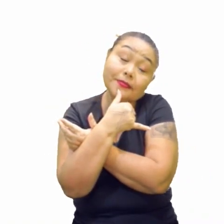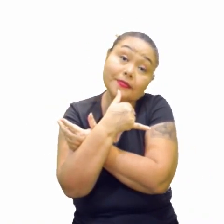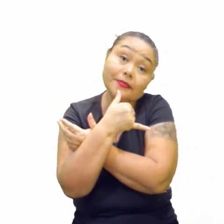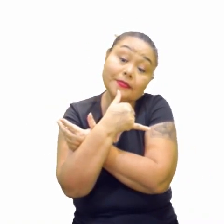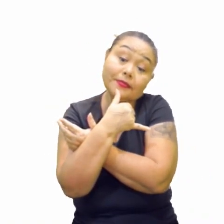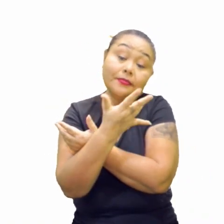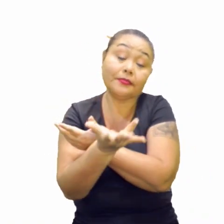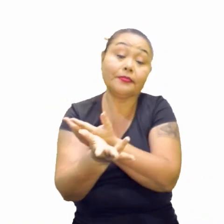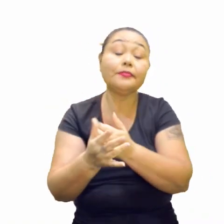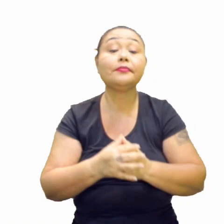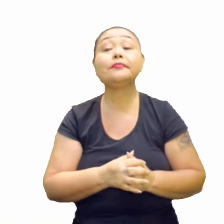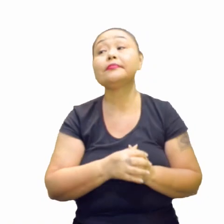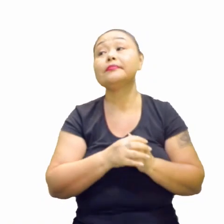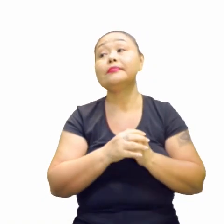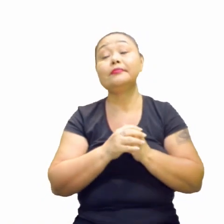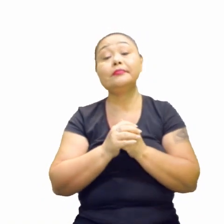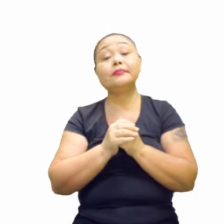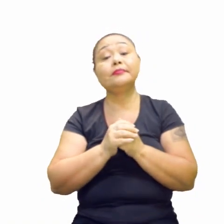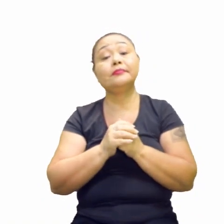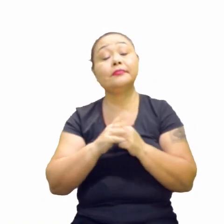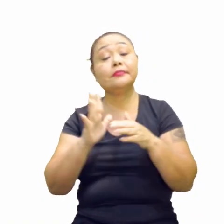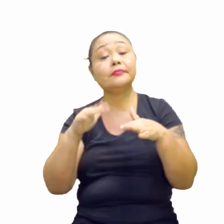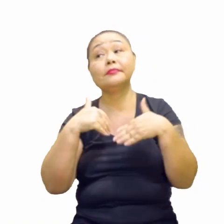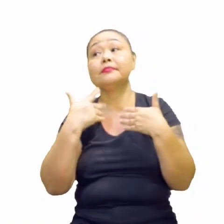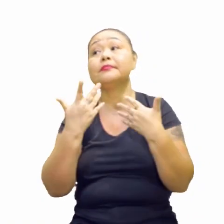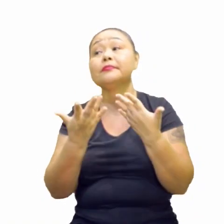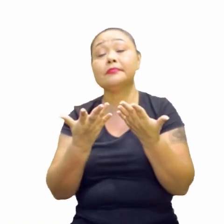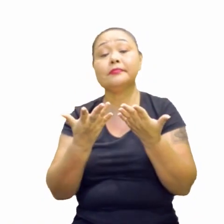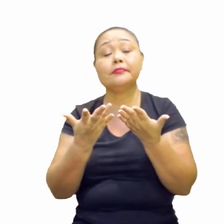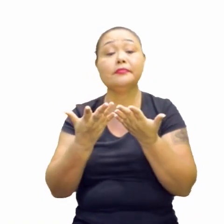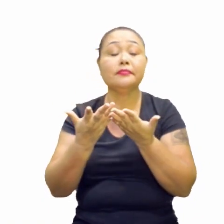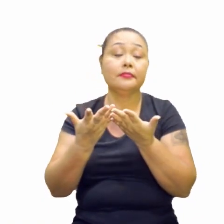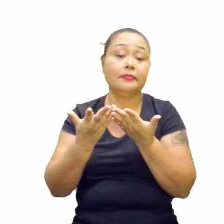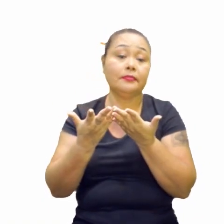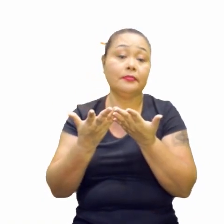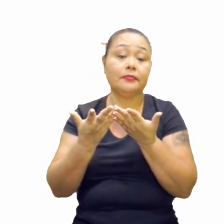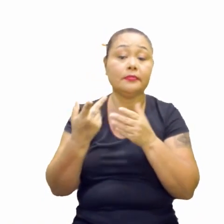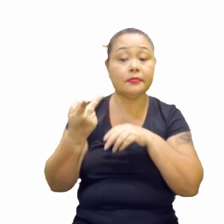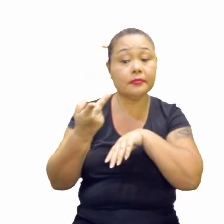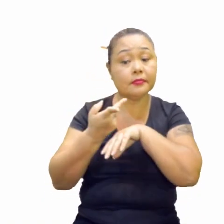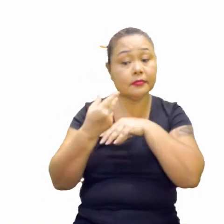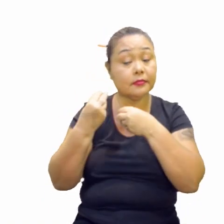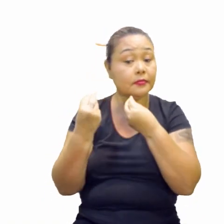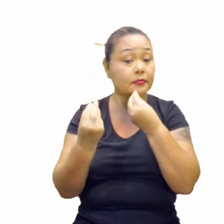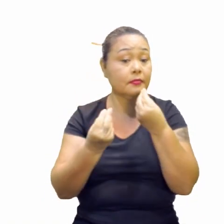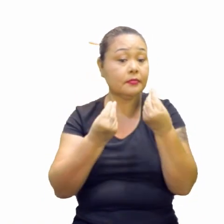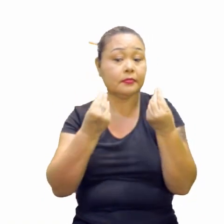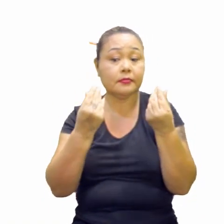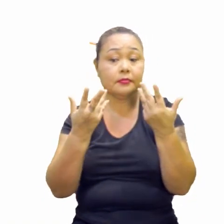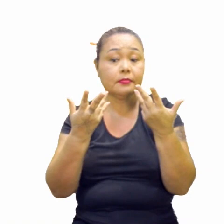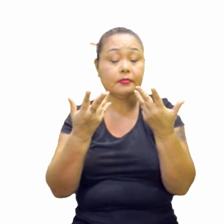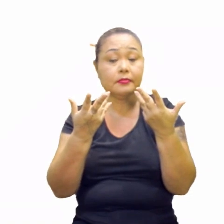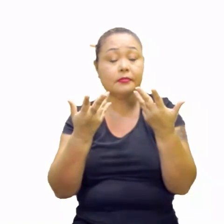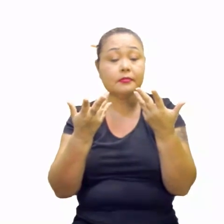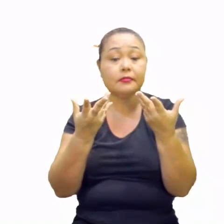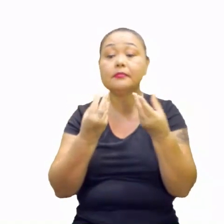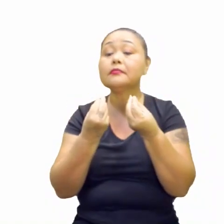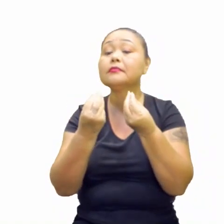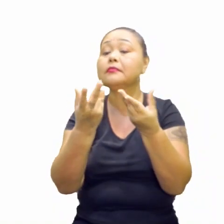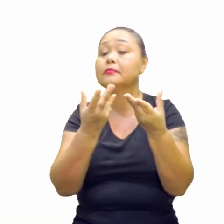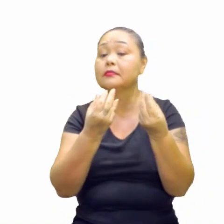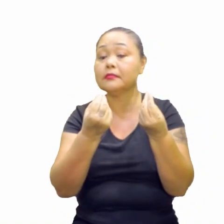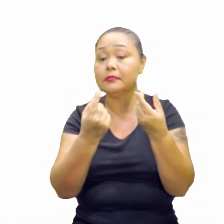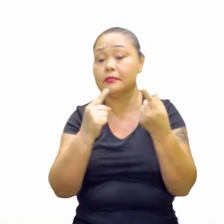aí, o único jeito é procurar mecanismo que dê assim uma contrapartida.